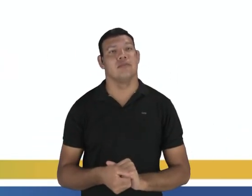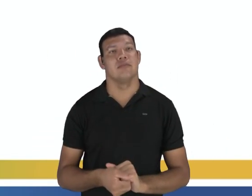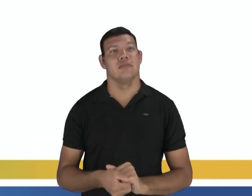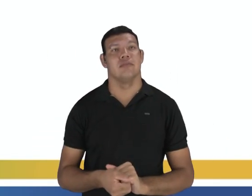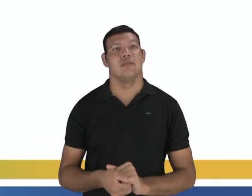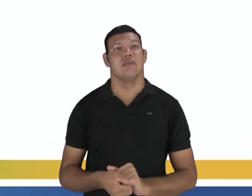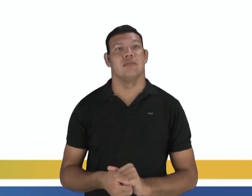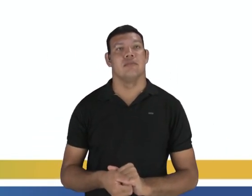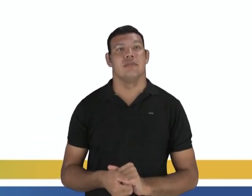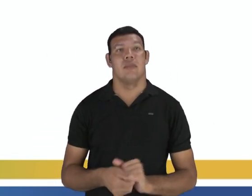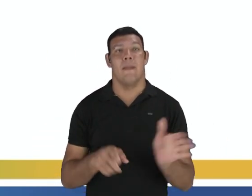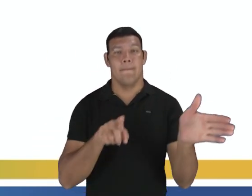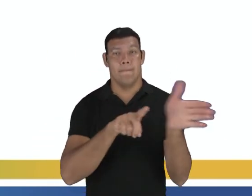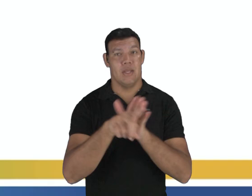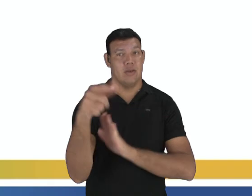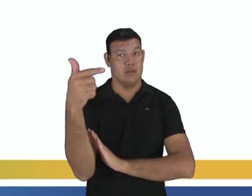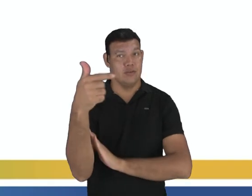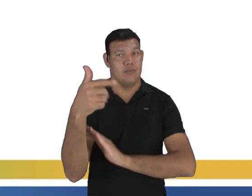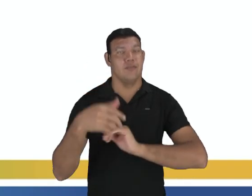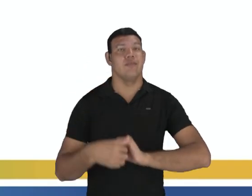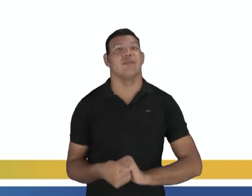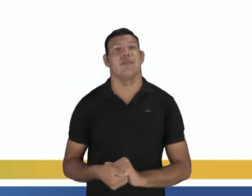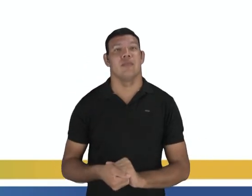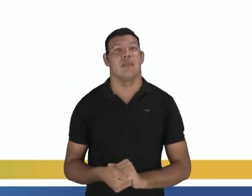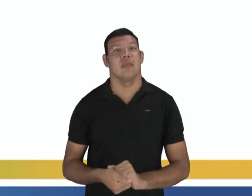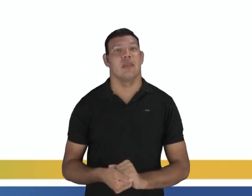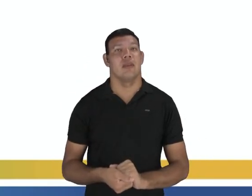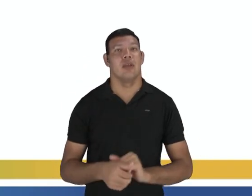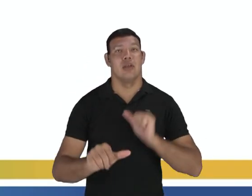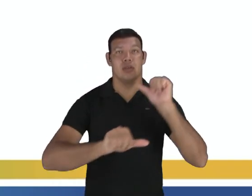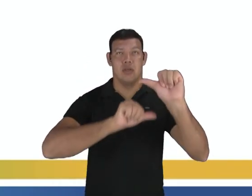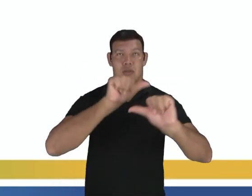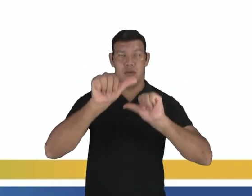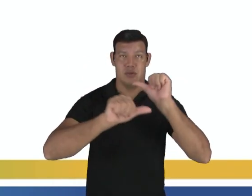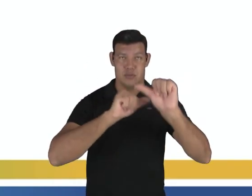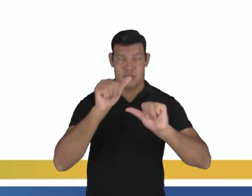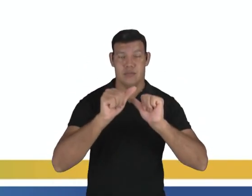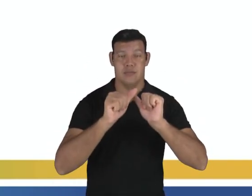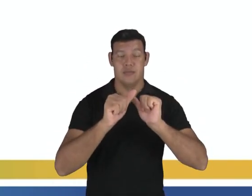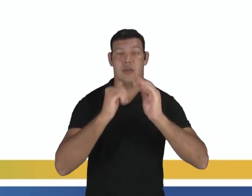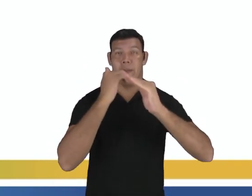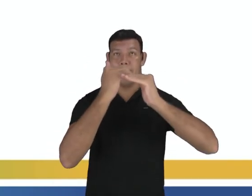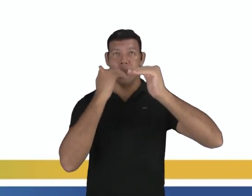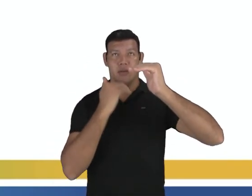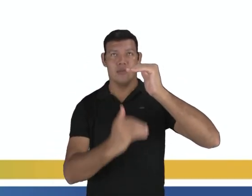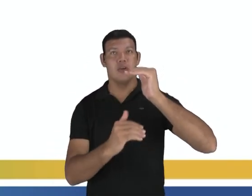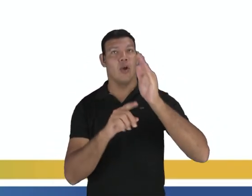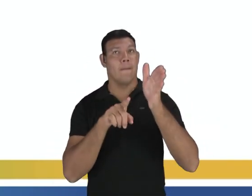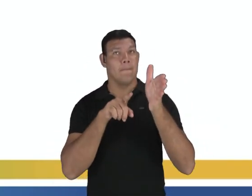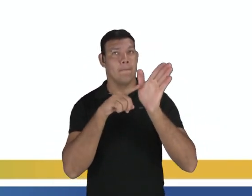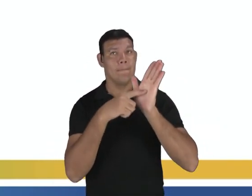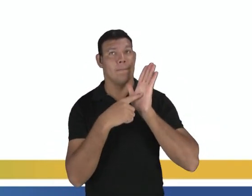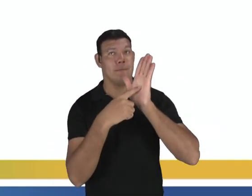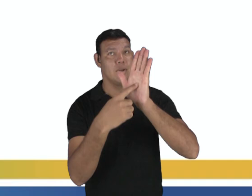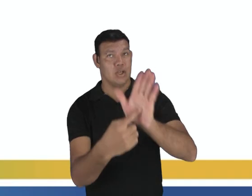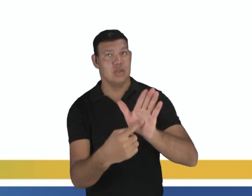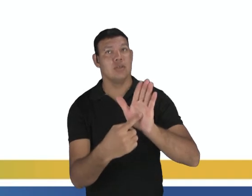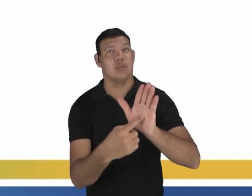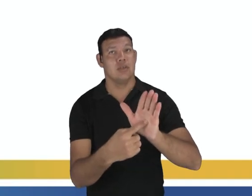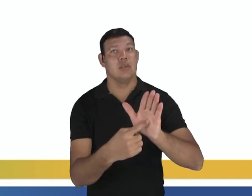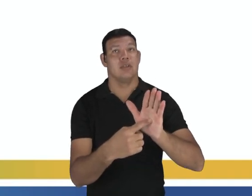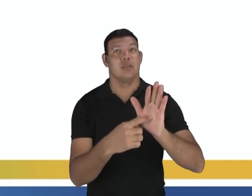ok? Vamos lá para a questão 2. Considerando as transformações abaixo, indique quais são físicas